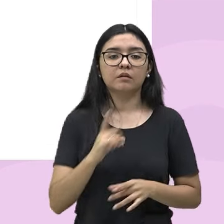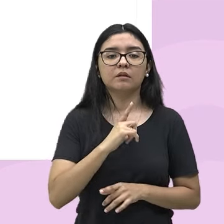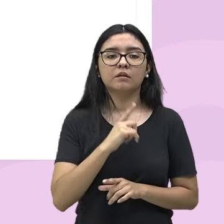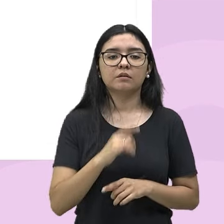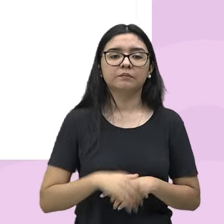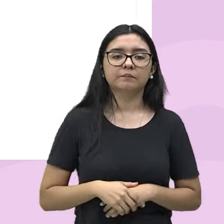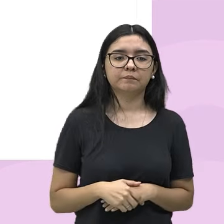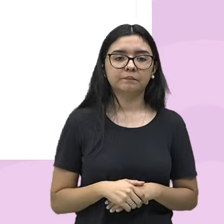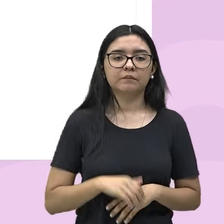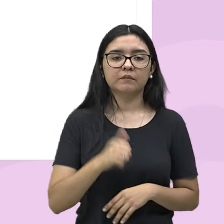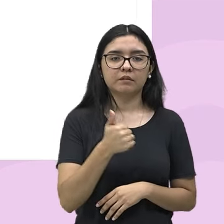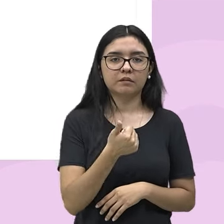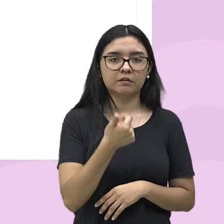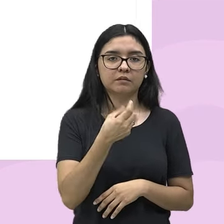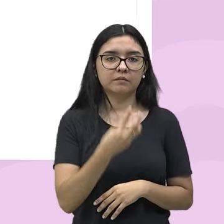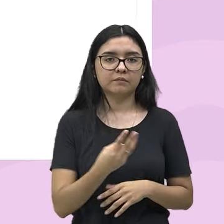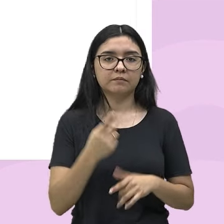13 vezes 79.